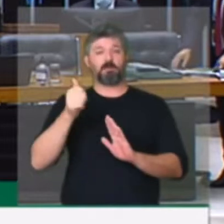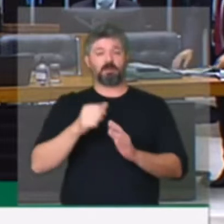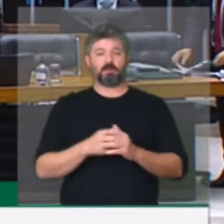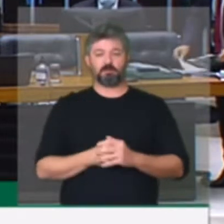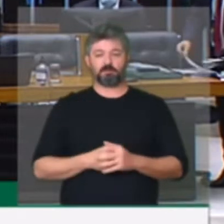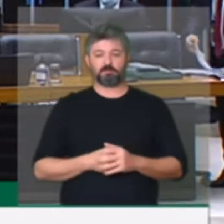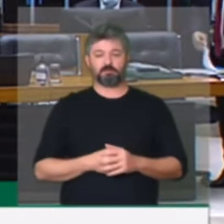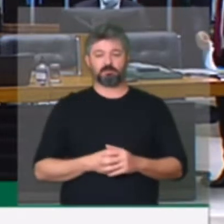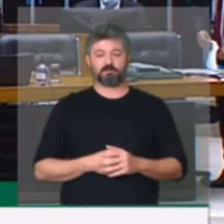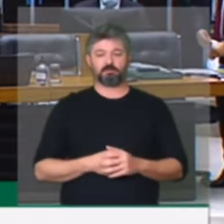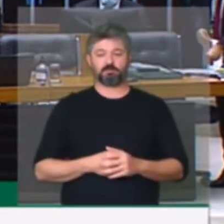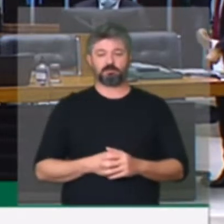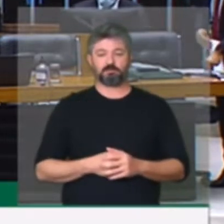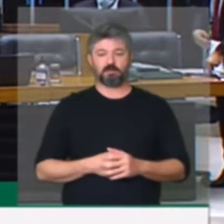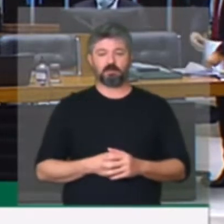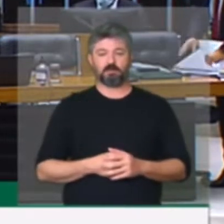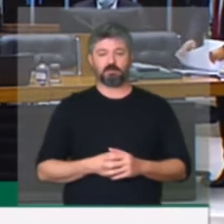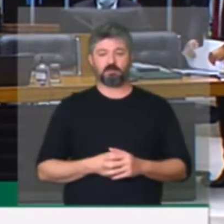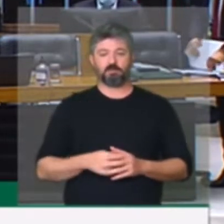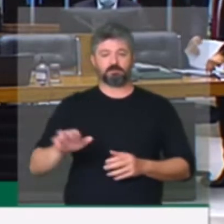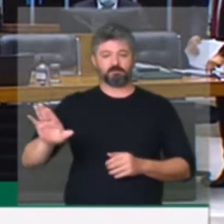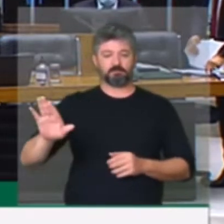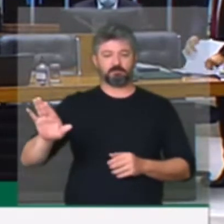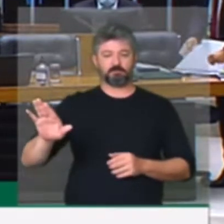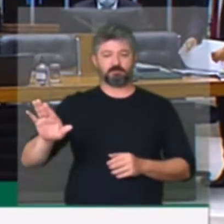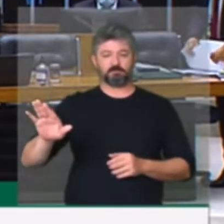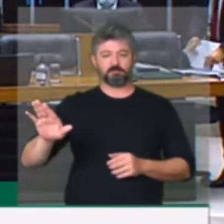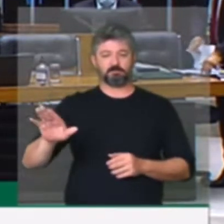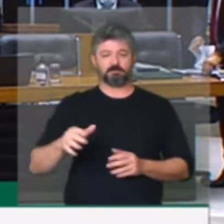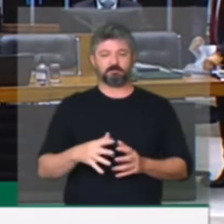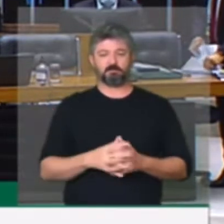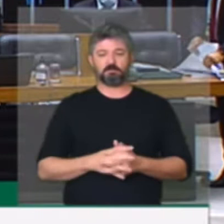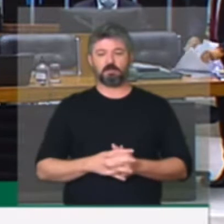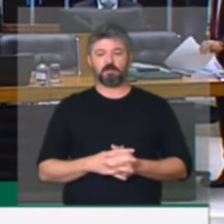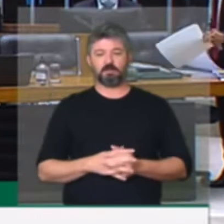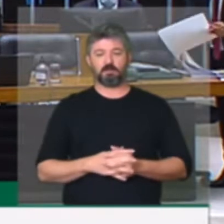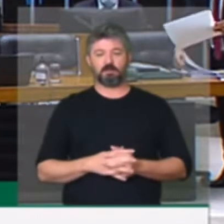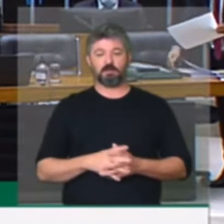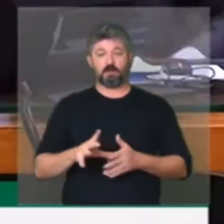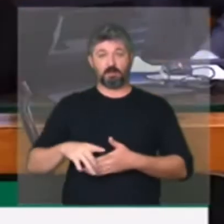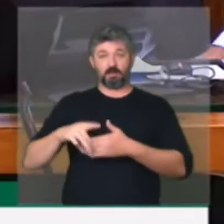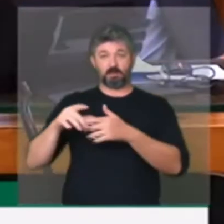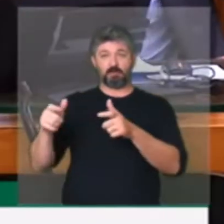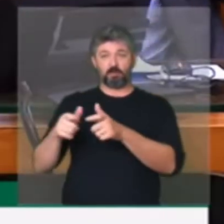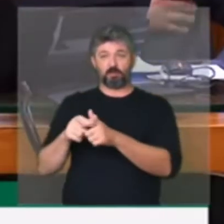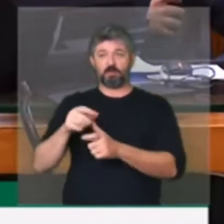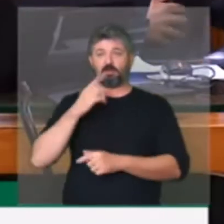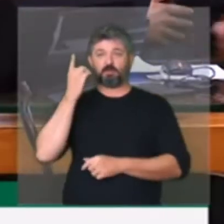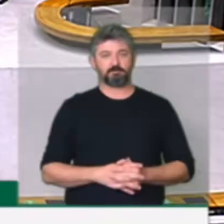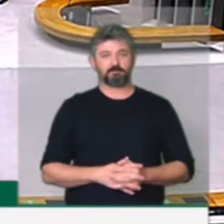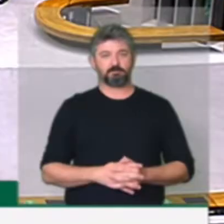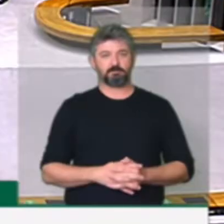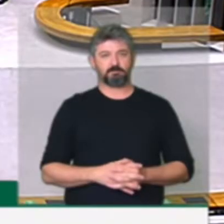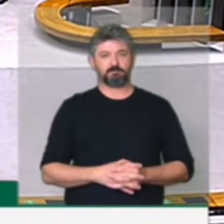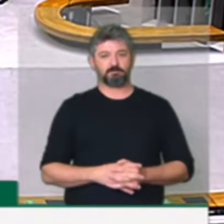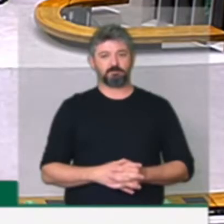Presidente, queria falar pela liderança da minoria, por favor. Pela liderança da minoria, deputado Alencar.